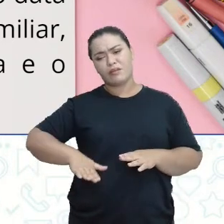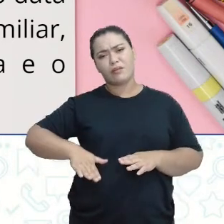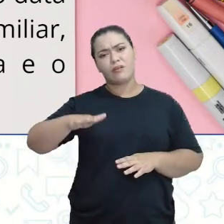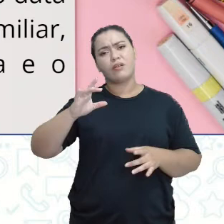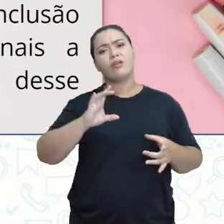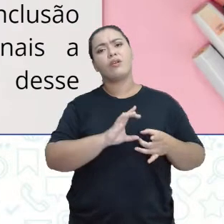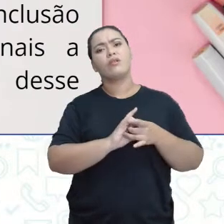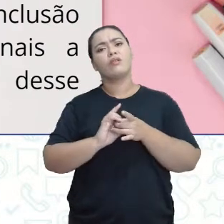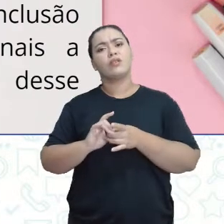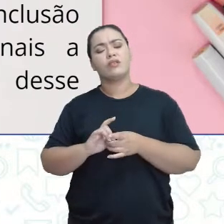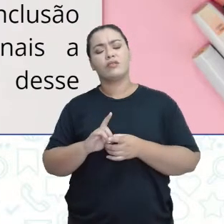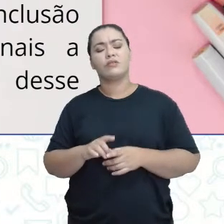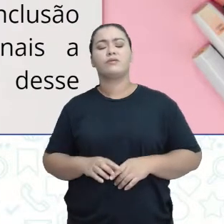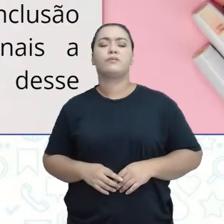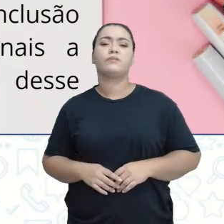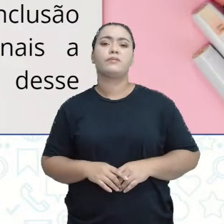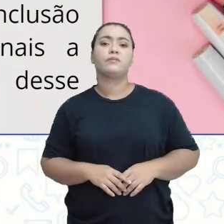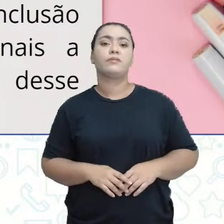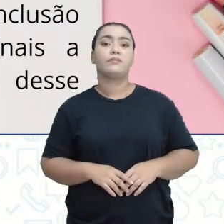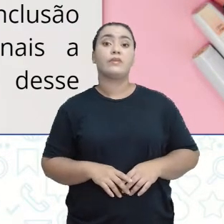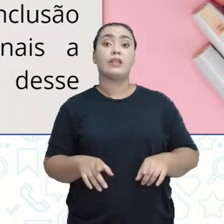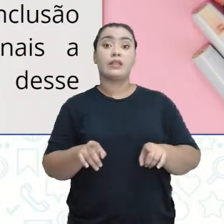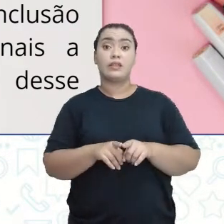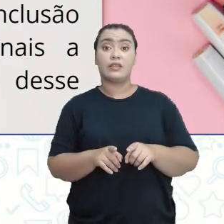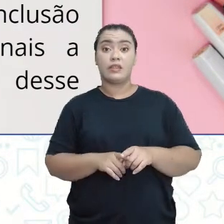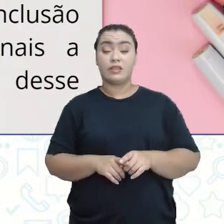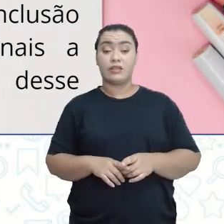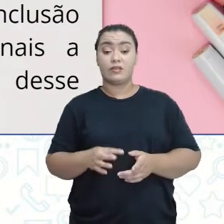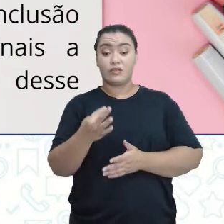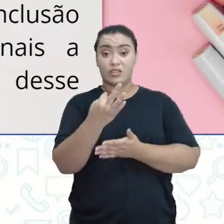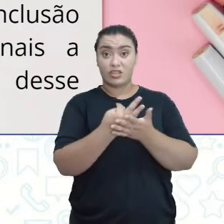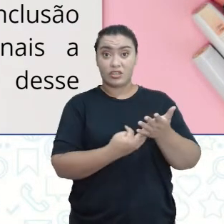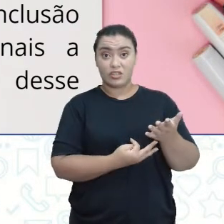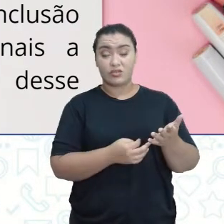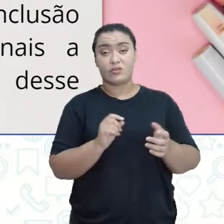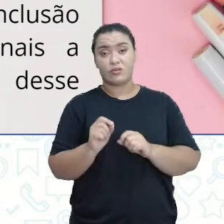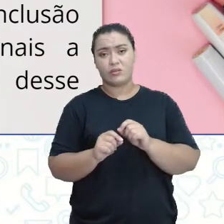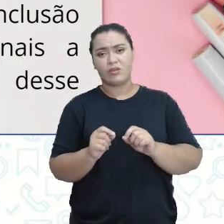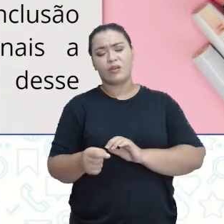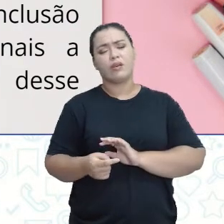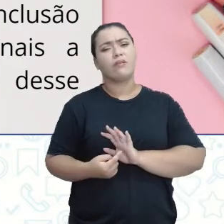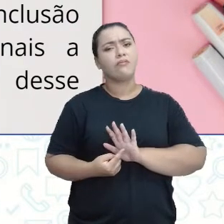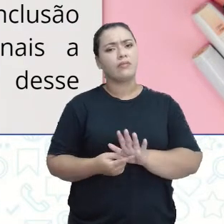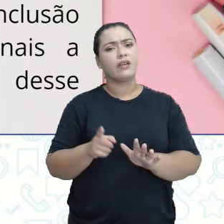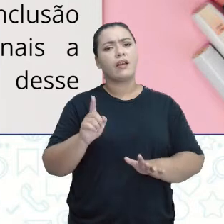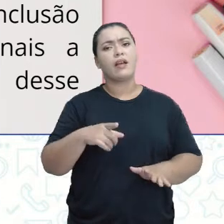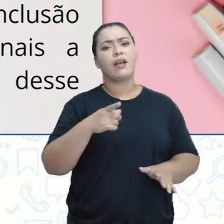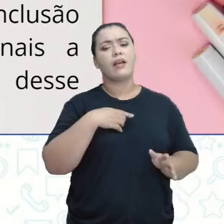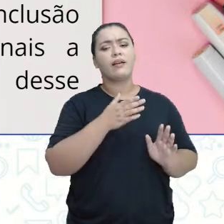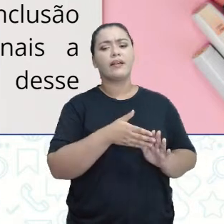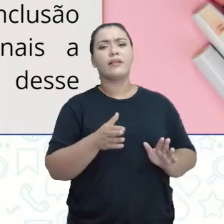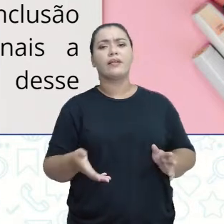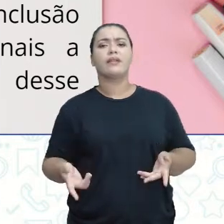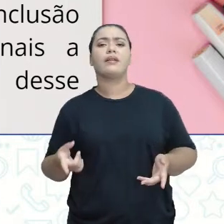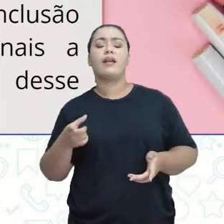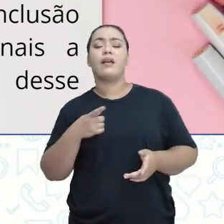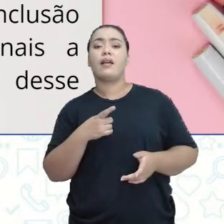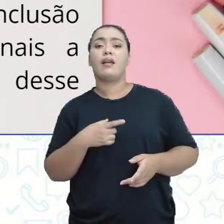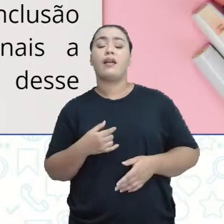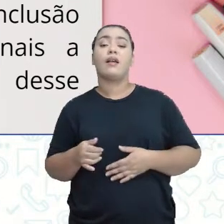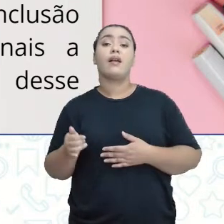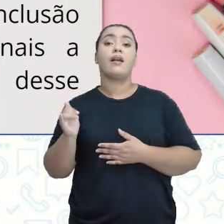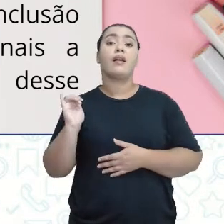contexto de formação. E no corpo do texto, a gente vai apresentar uma sequência de relatos,